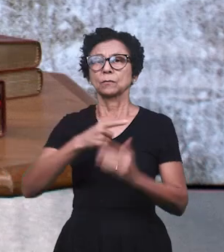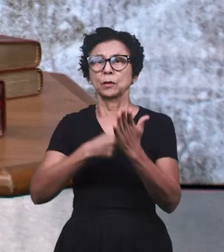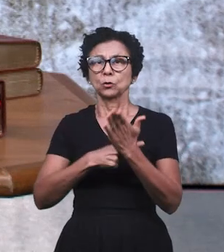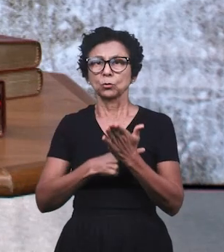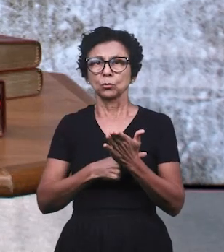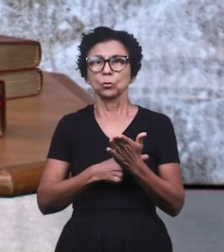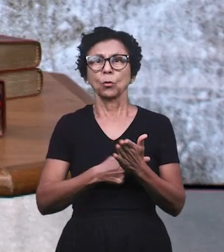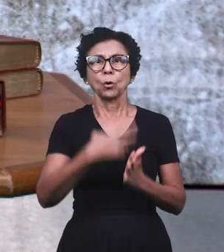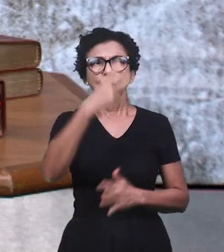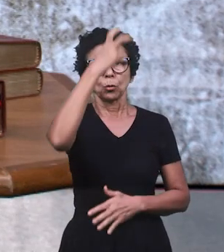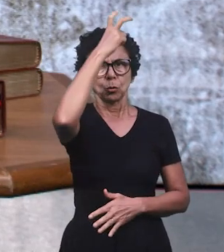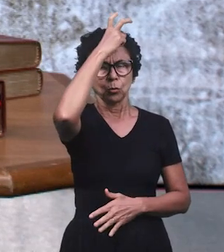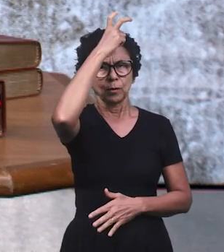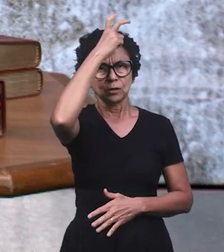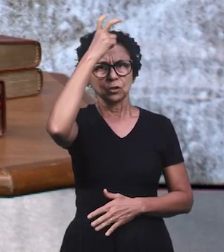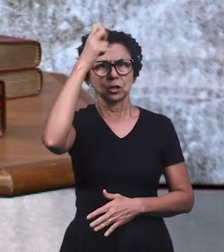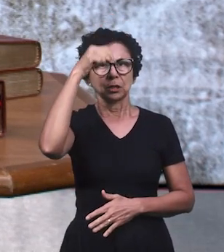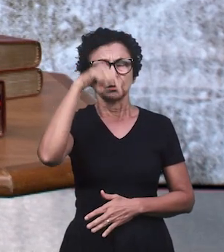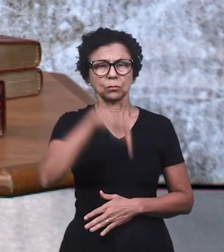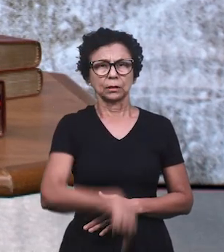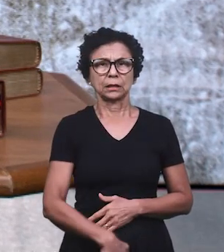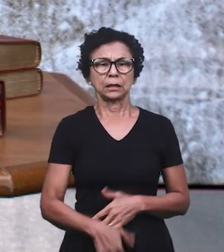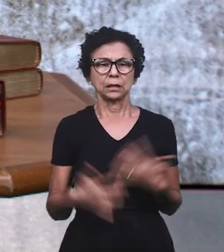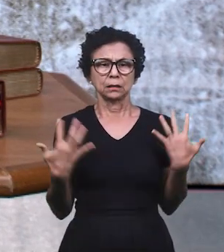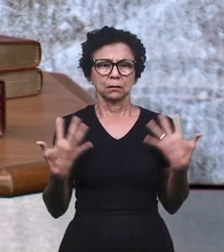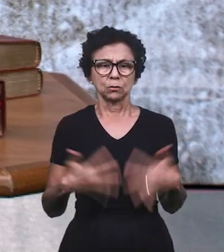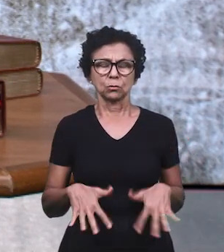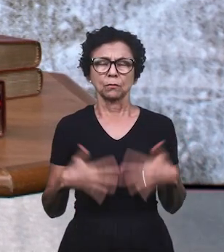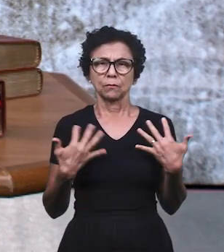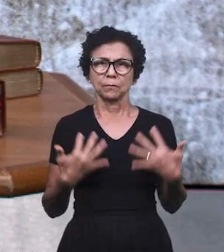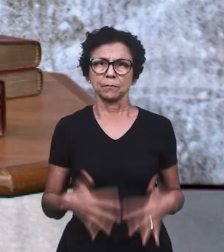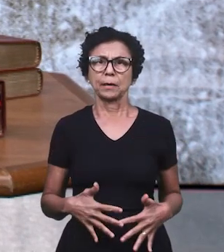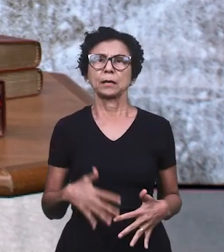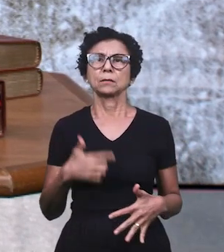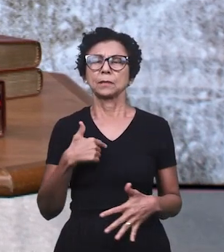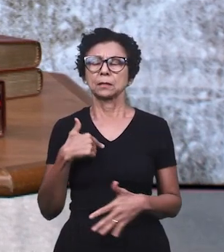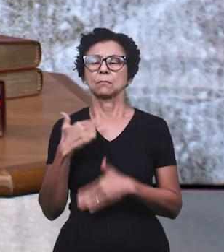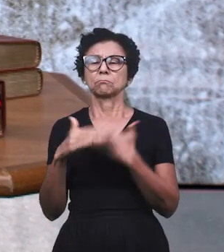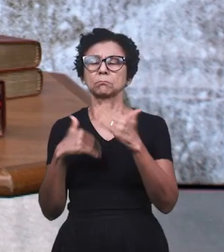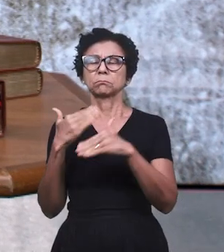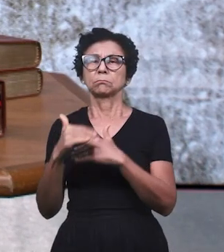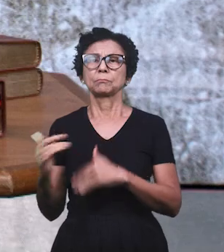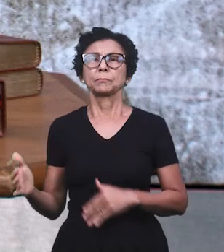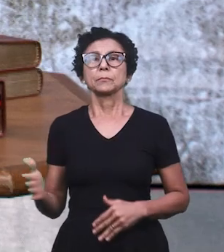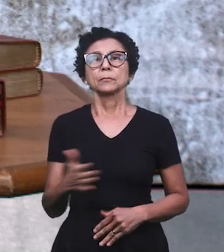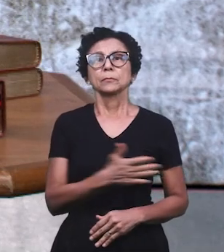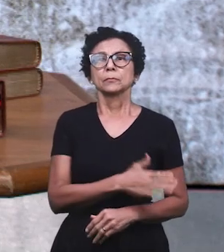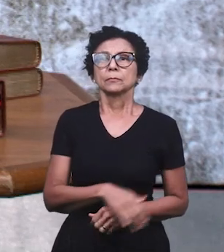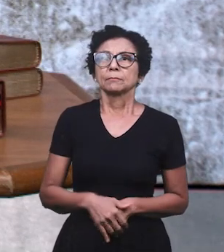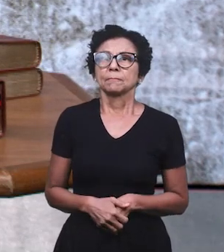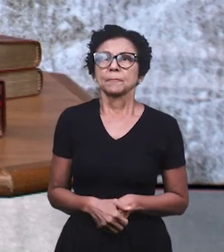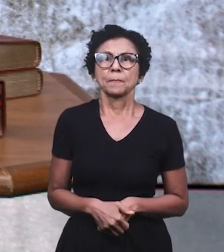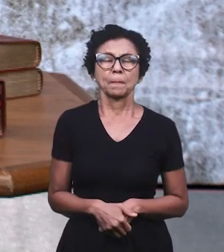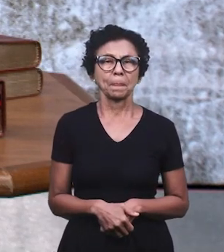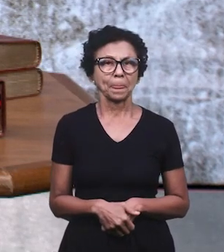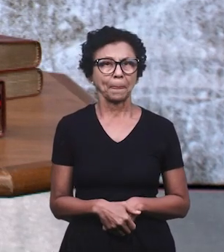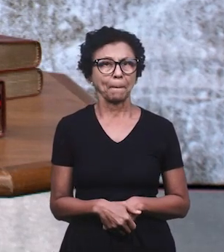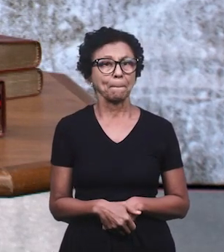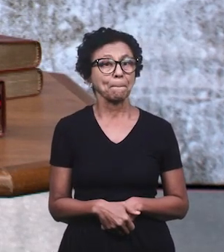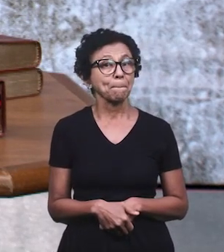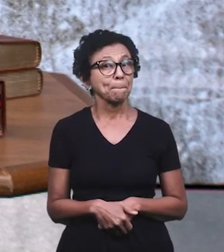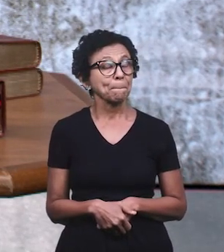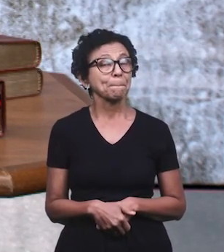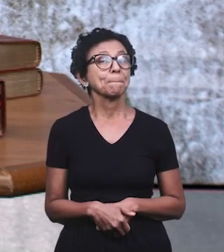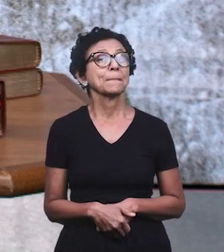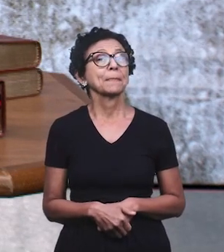Então, acabaram-se os 7 anos de fartura que havia na terra do Egito. E começaram a